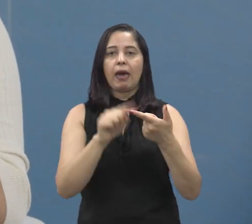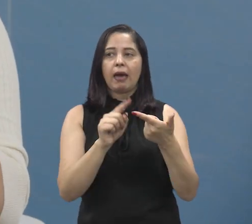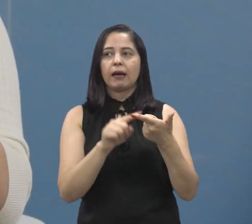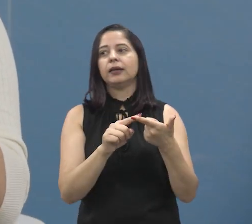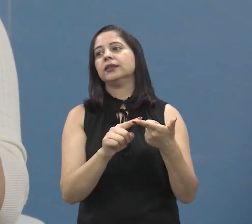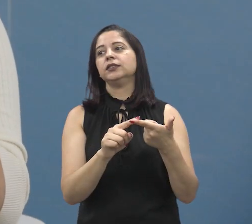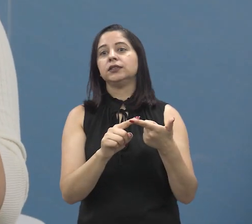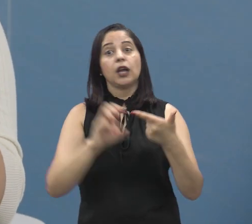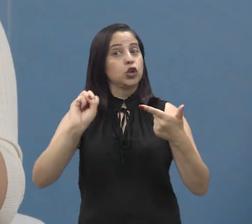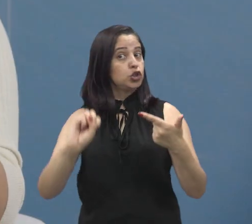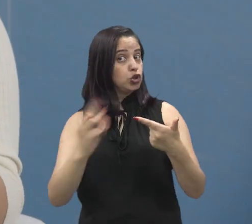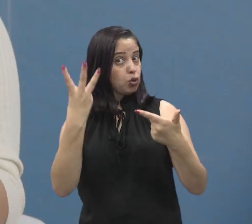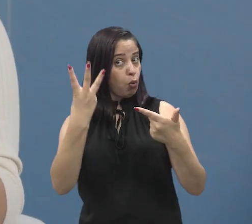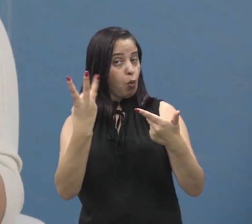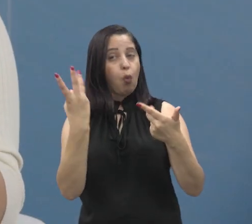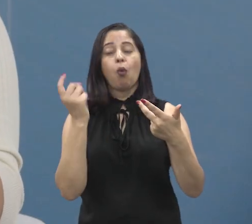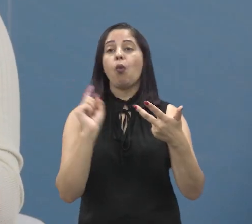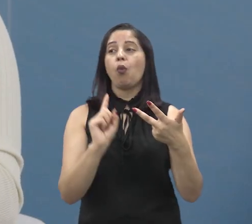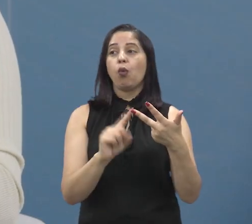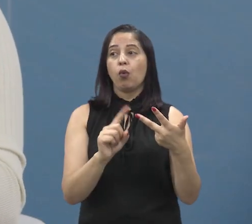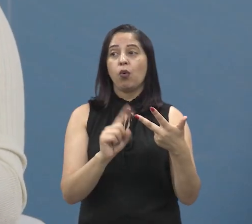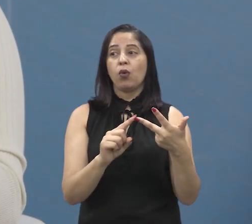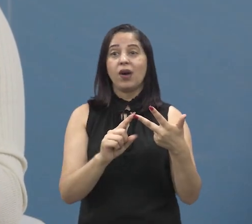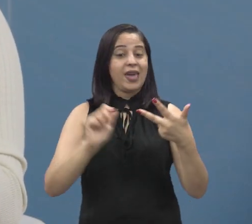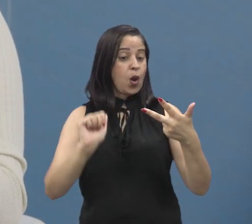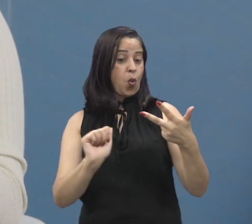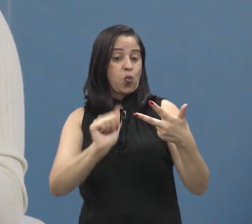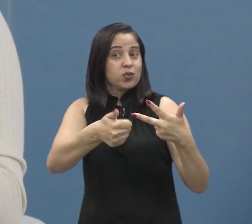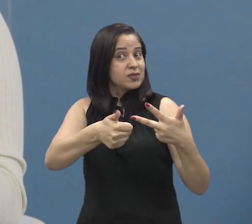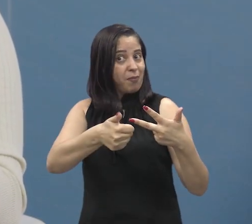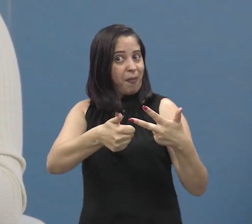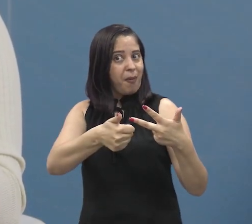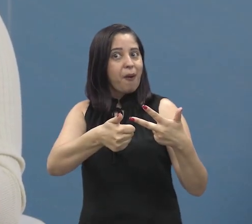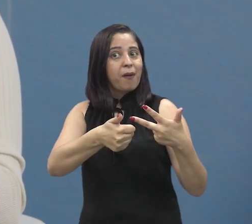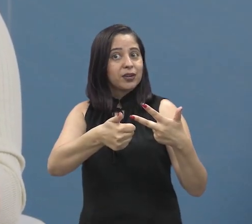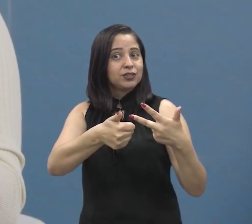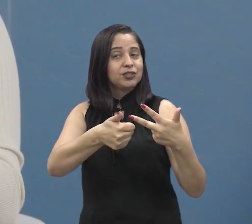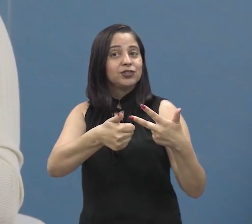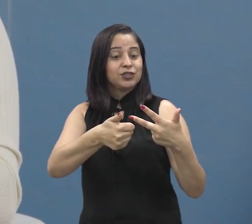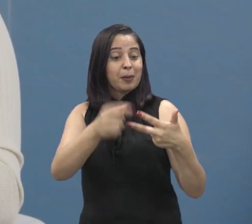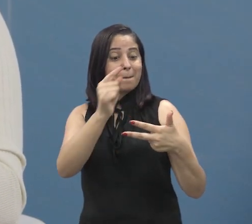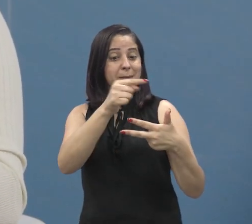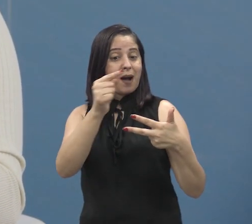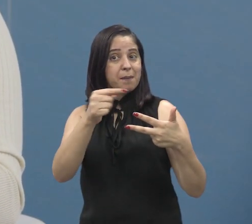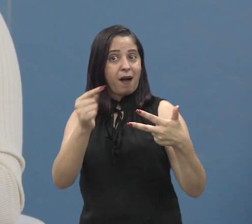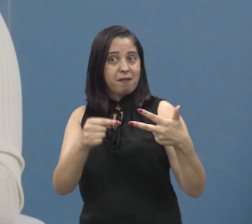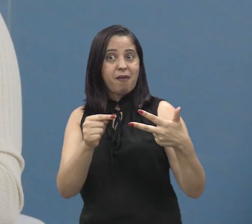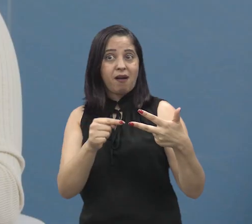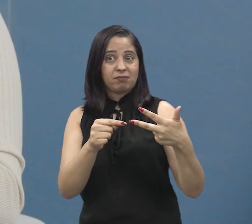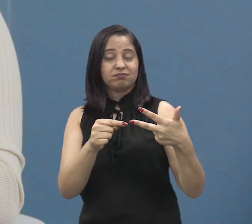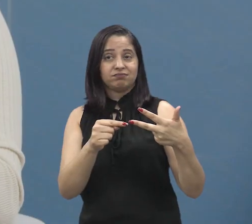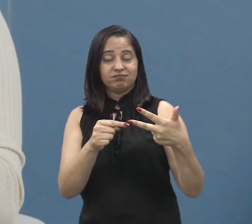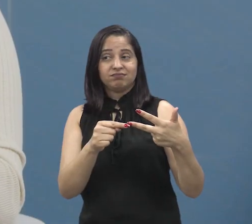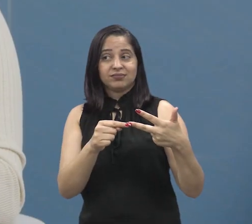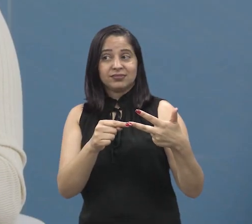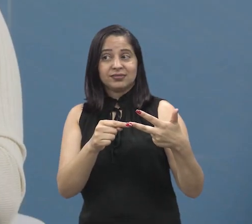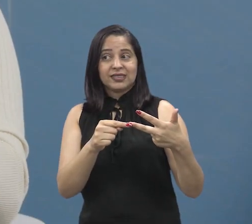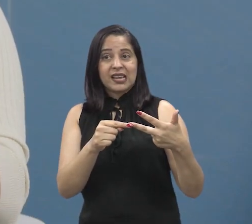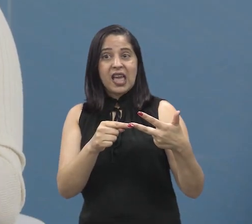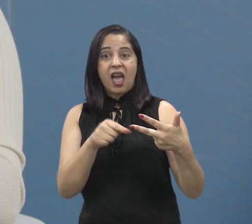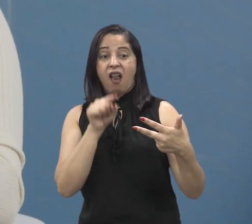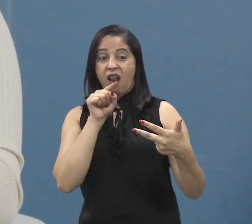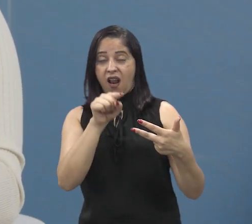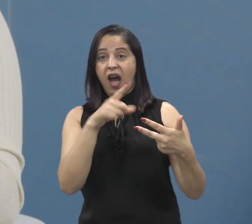palestras, shows, você tem um esporte também. Então, nós temos aí